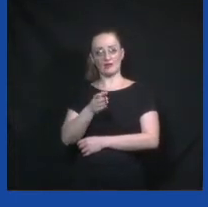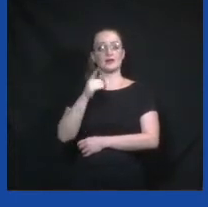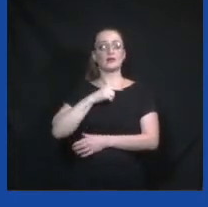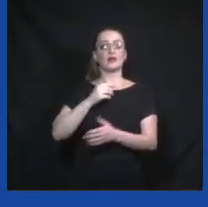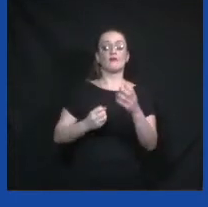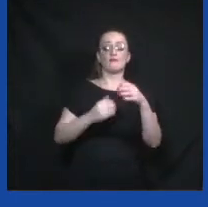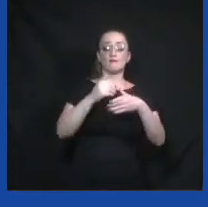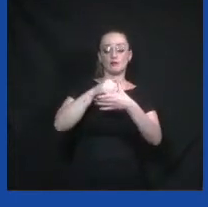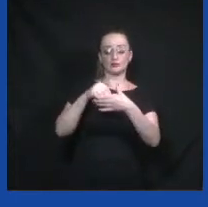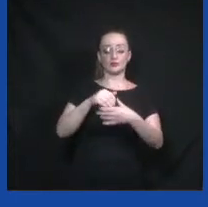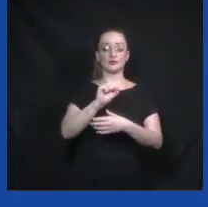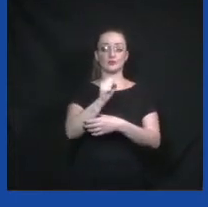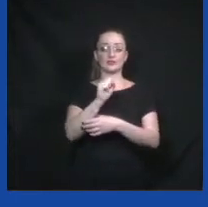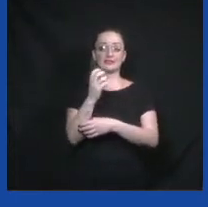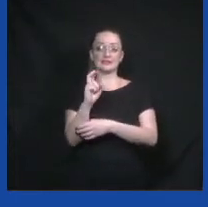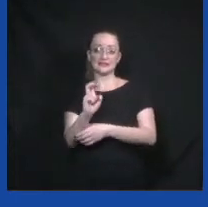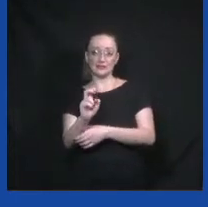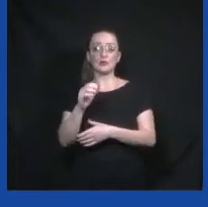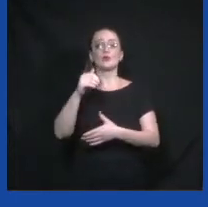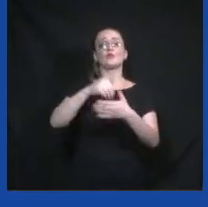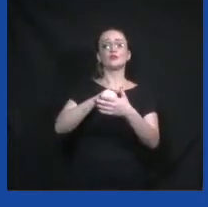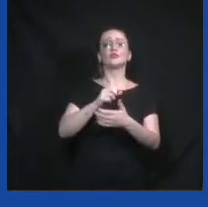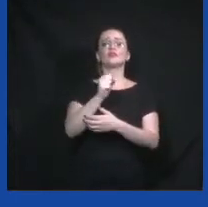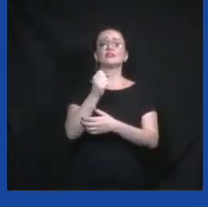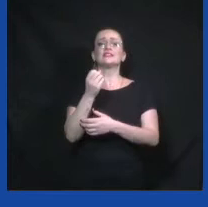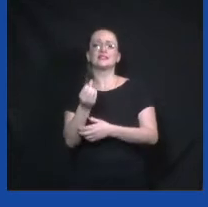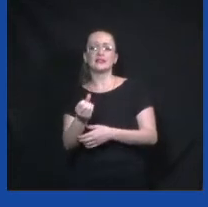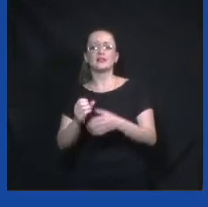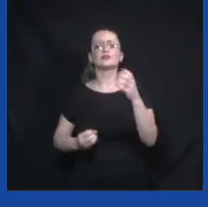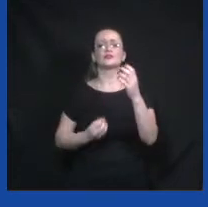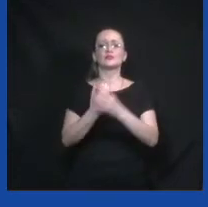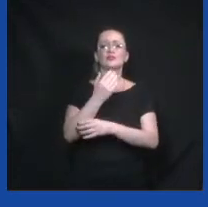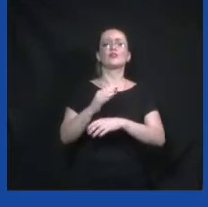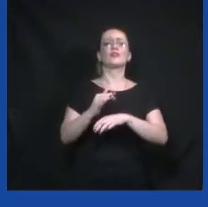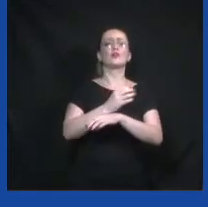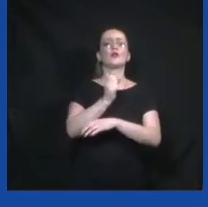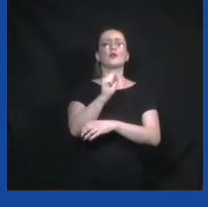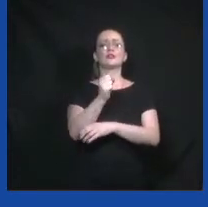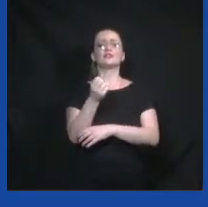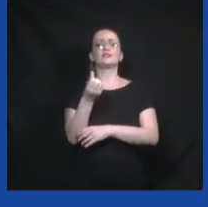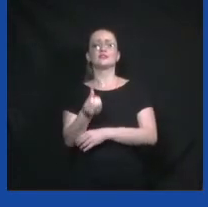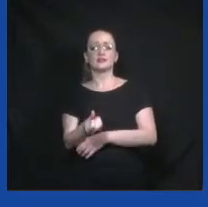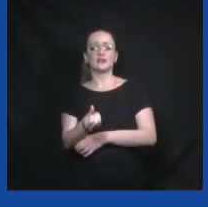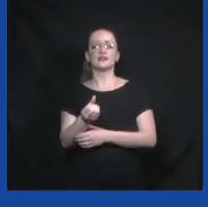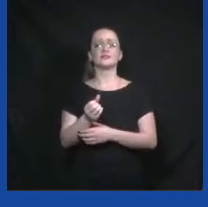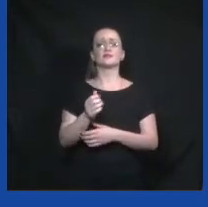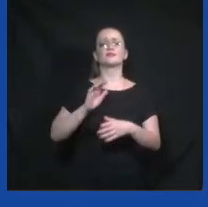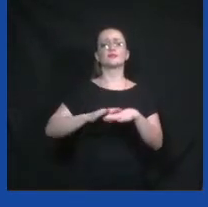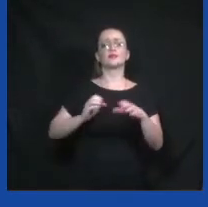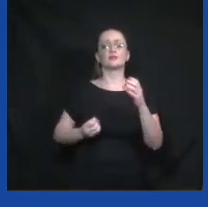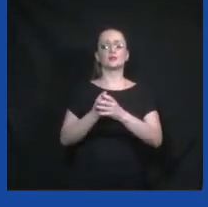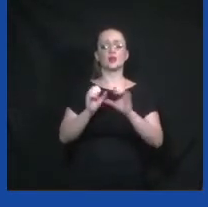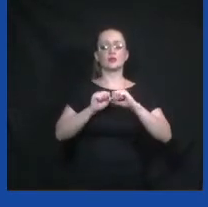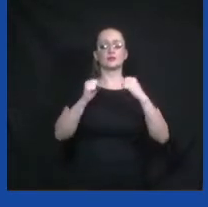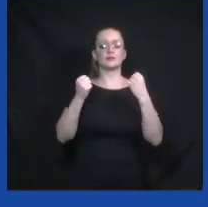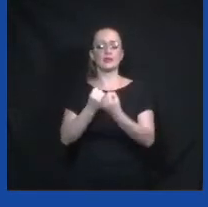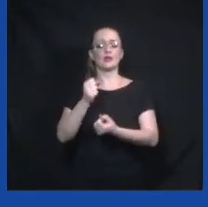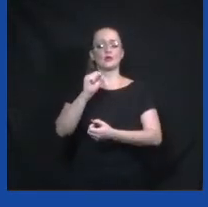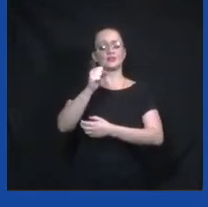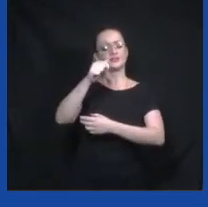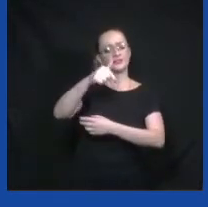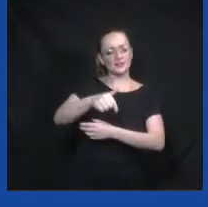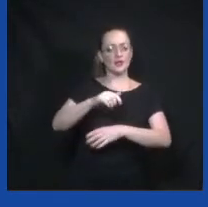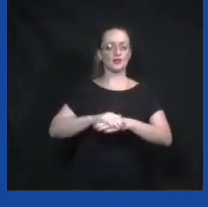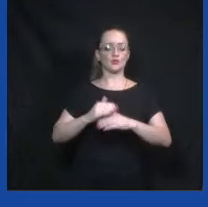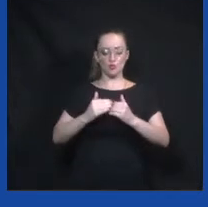86, eleição de uma Assembleia Constituinte em 86, instalação de uma Constituinte, de uma Assembleia Constituinte em 87,